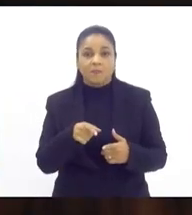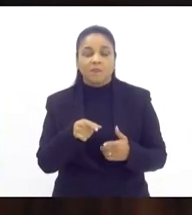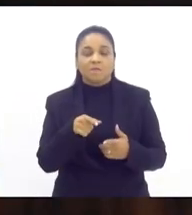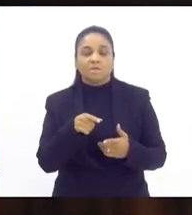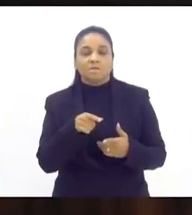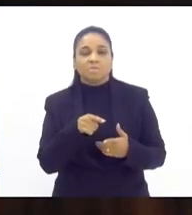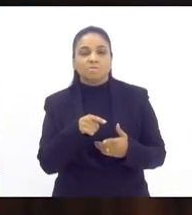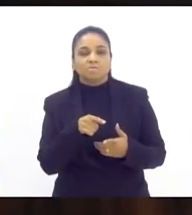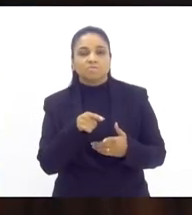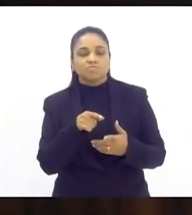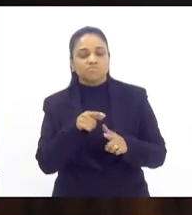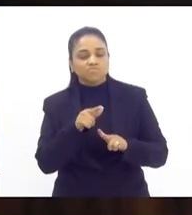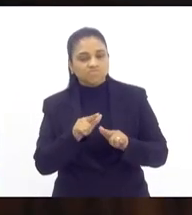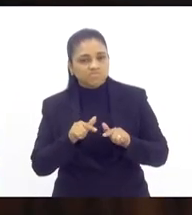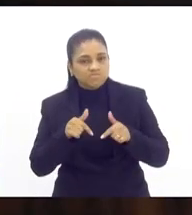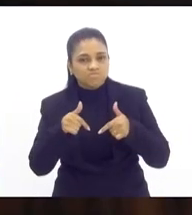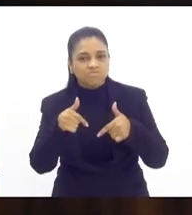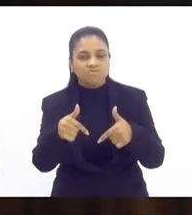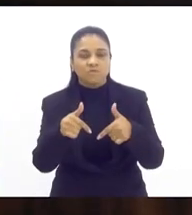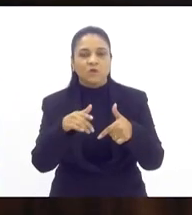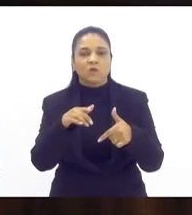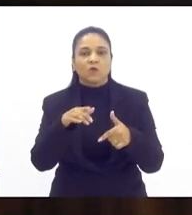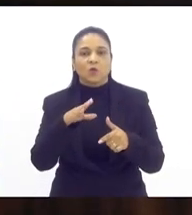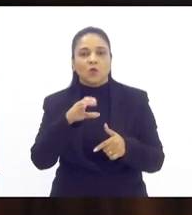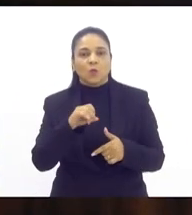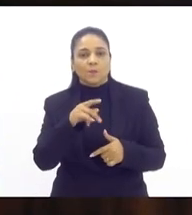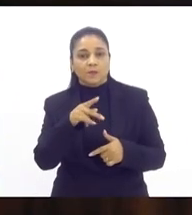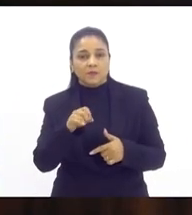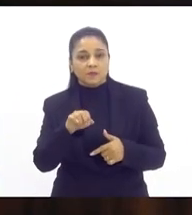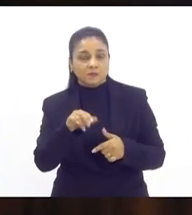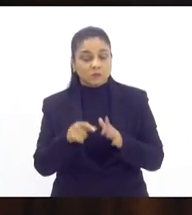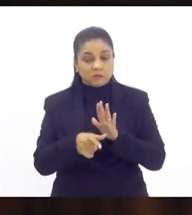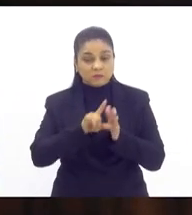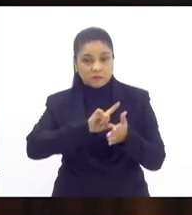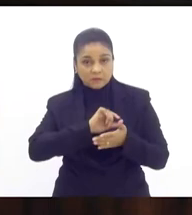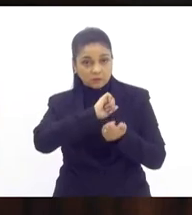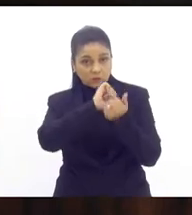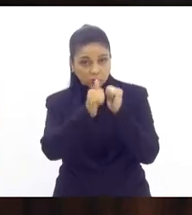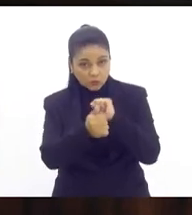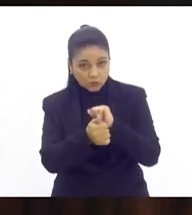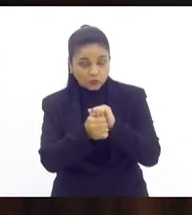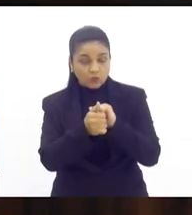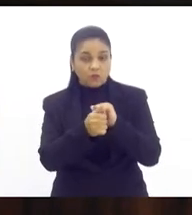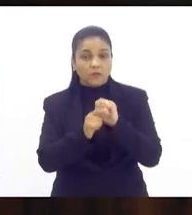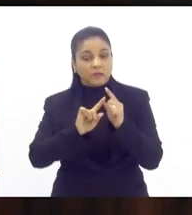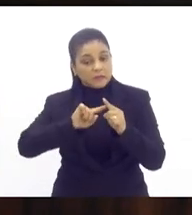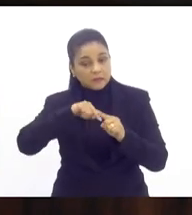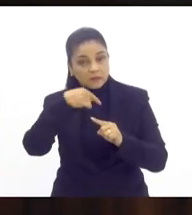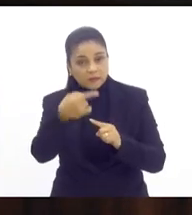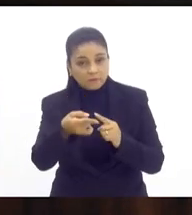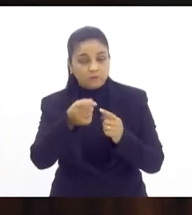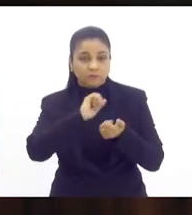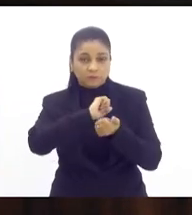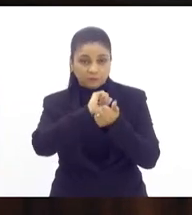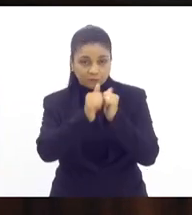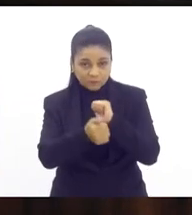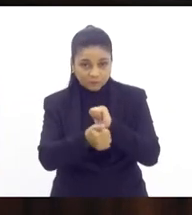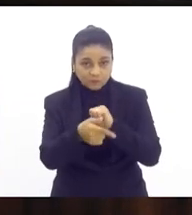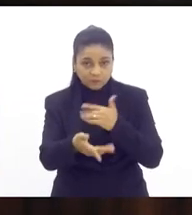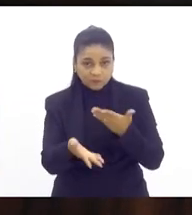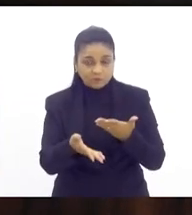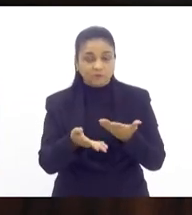a gente faz operações tanto antes quanto nos jogos Quanto depois vou explicar rapidamente como